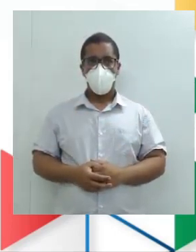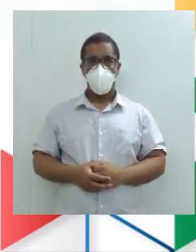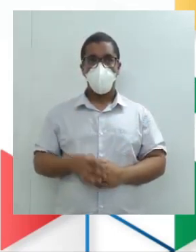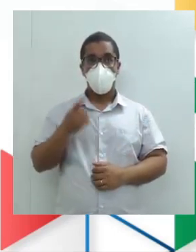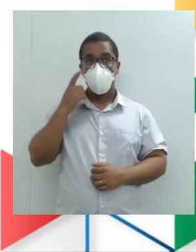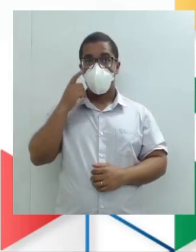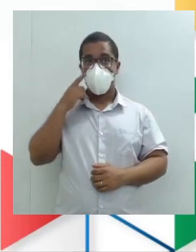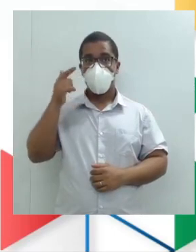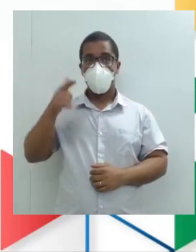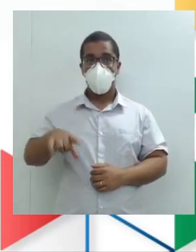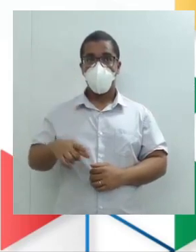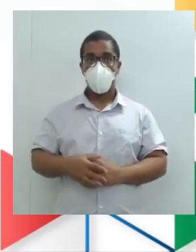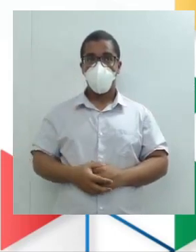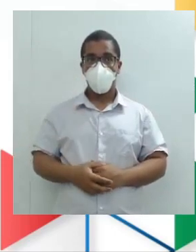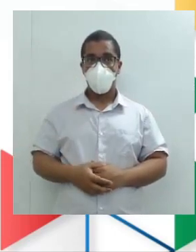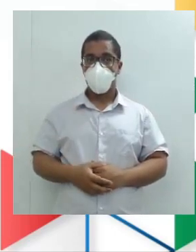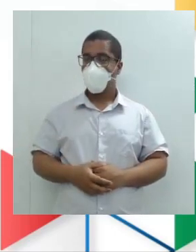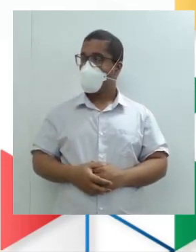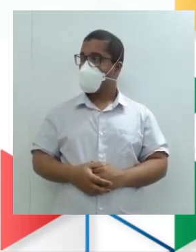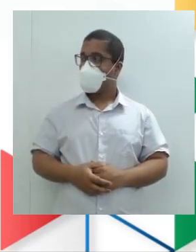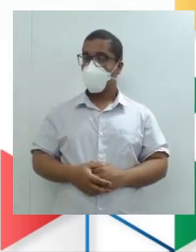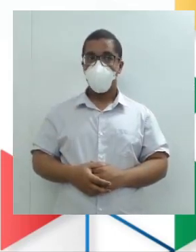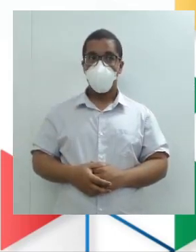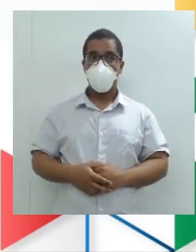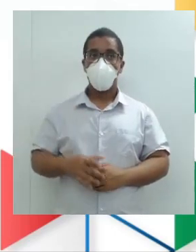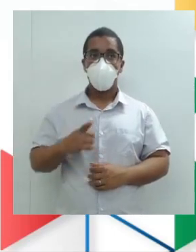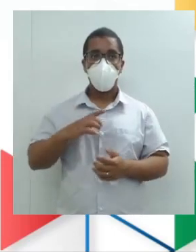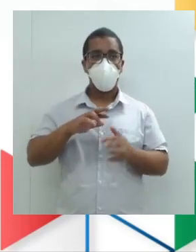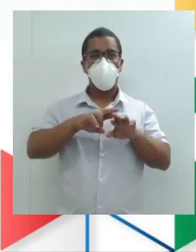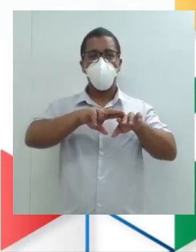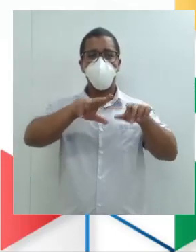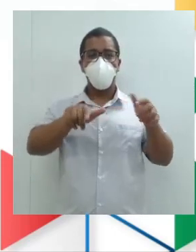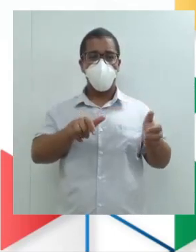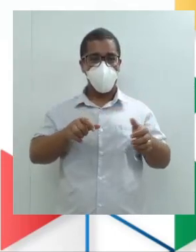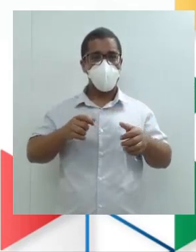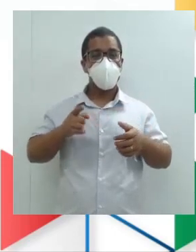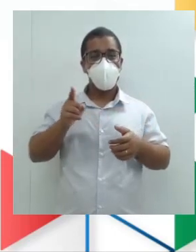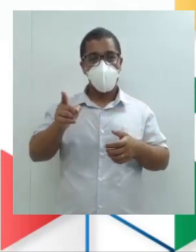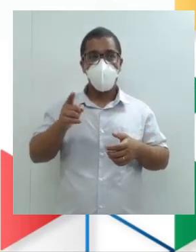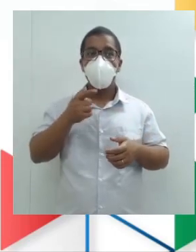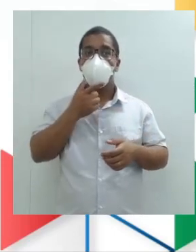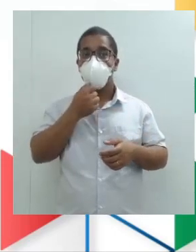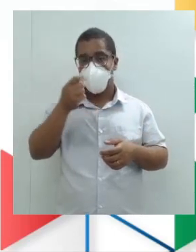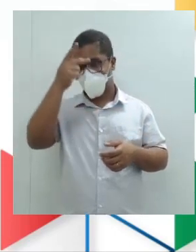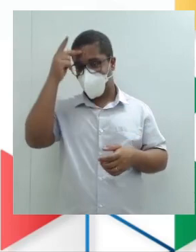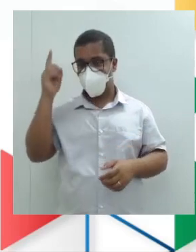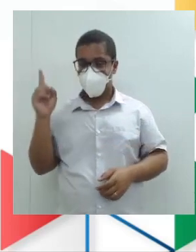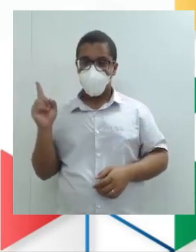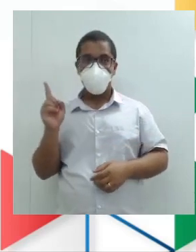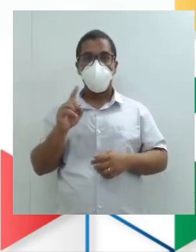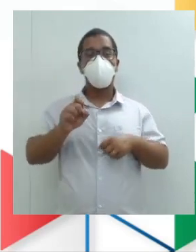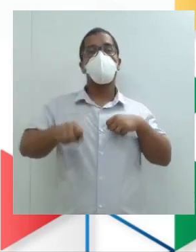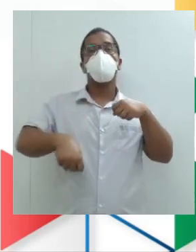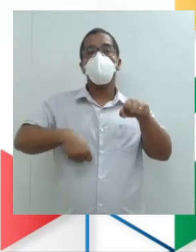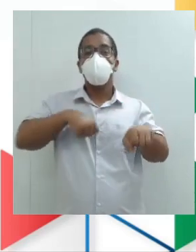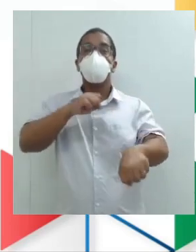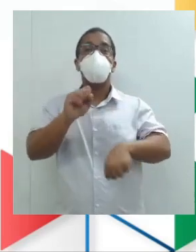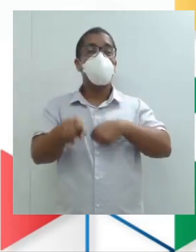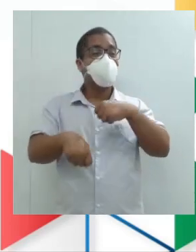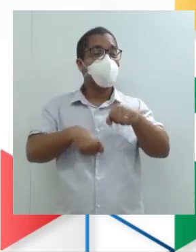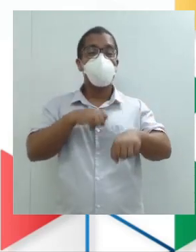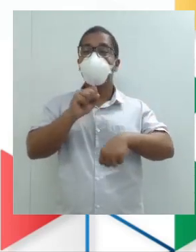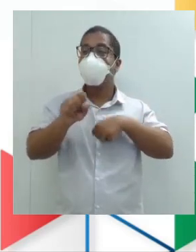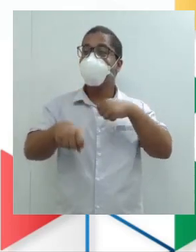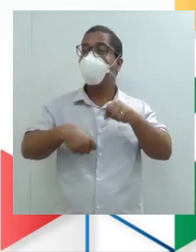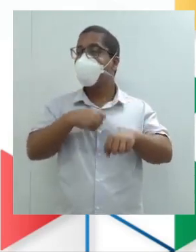Olha a próxima imagem. Tenho aí vários atletas competindo e uma pessoa livremente andando na